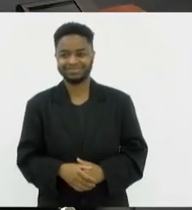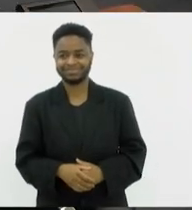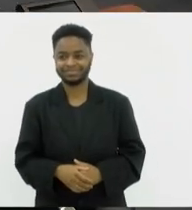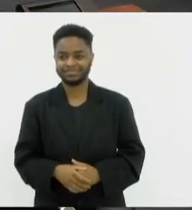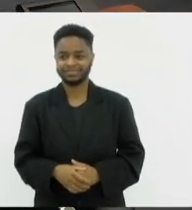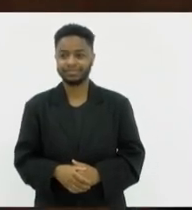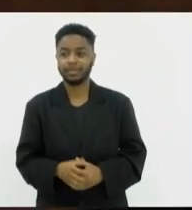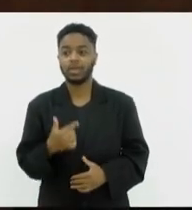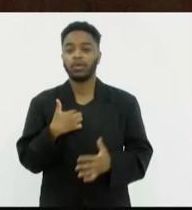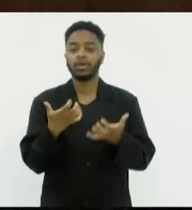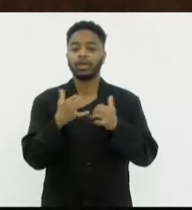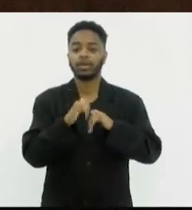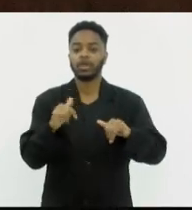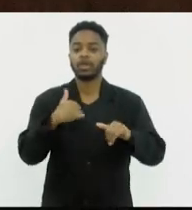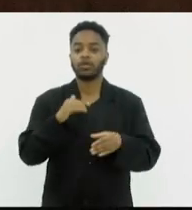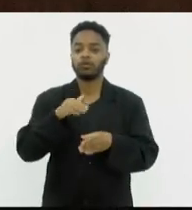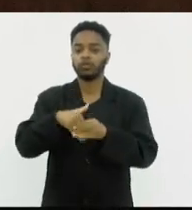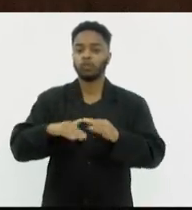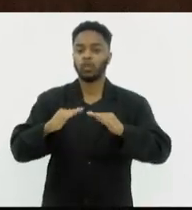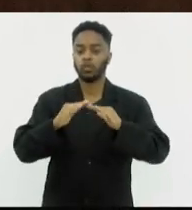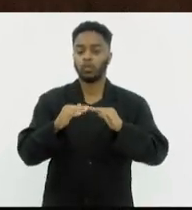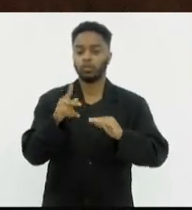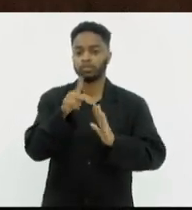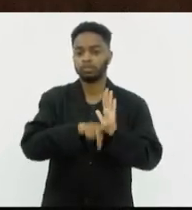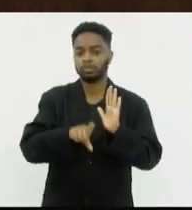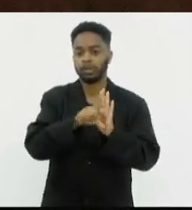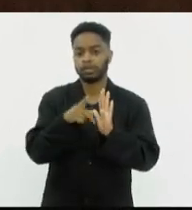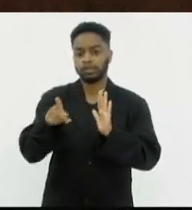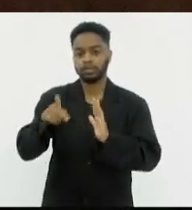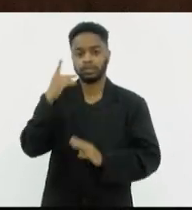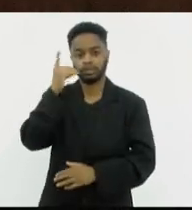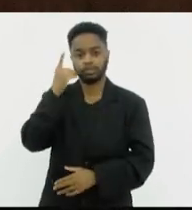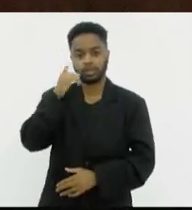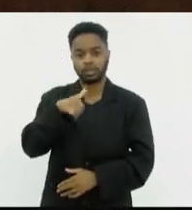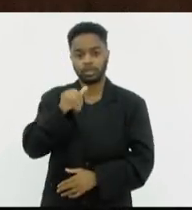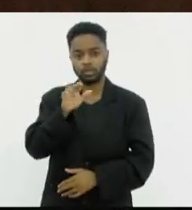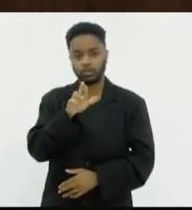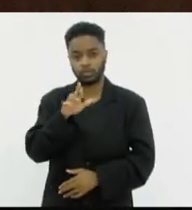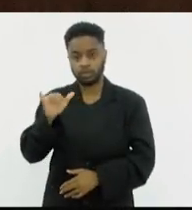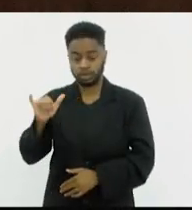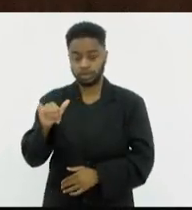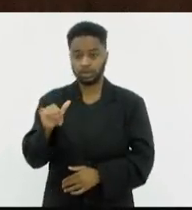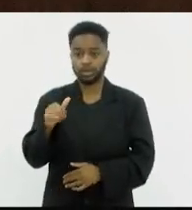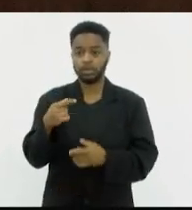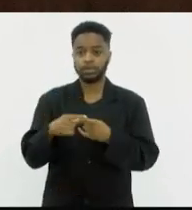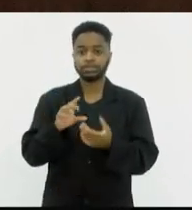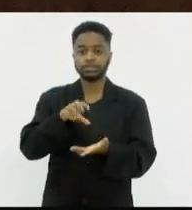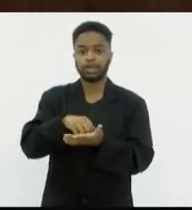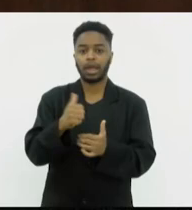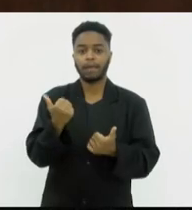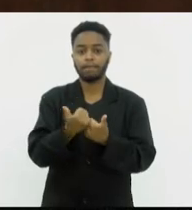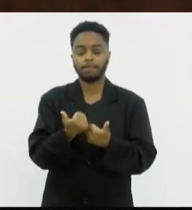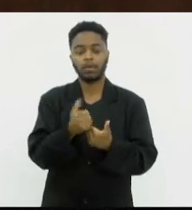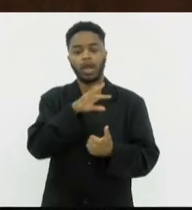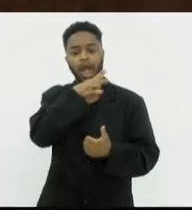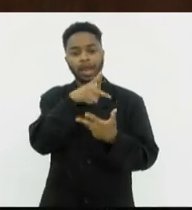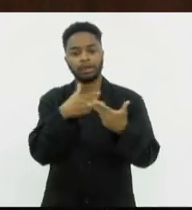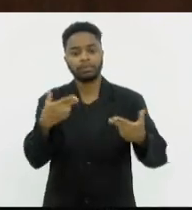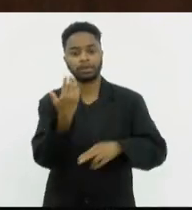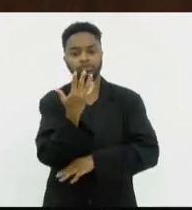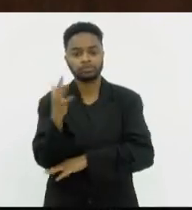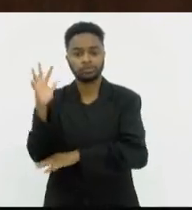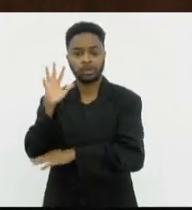Presidente, só para dizer que eu votei favoravelmente a esse projeto, deputado Yuri, né, o Centro de Apoio à Fauna Silvestre em